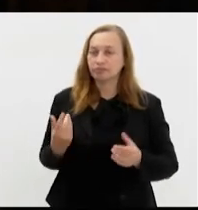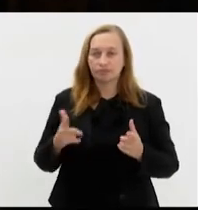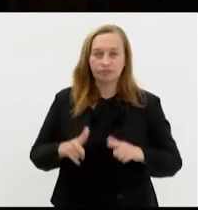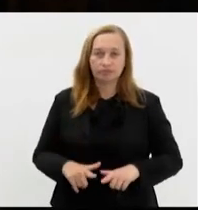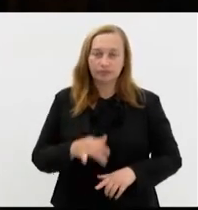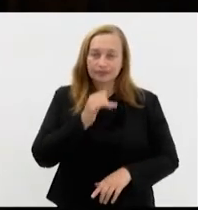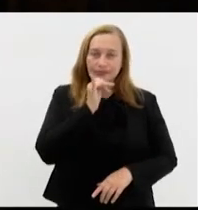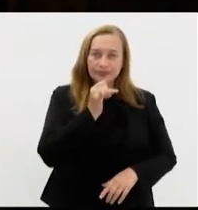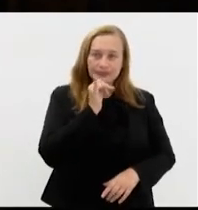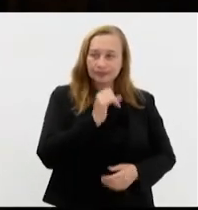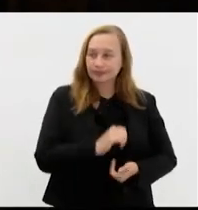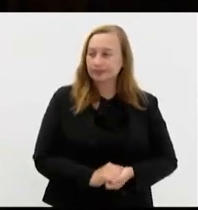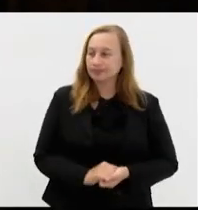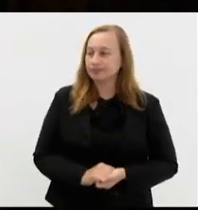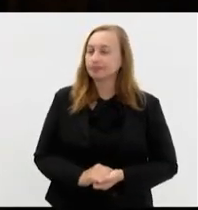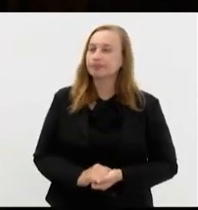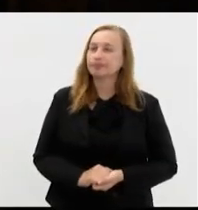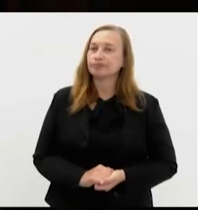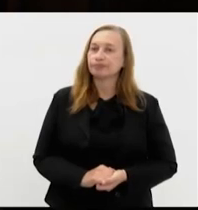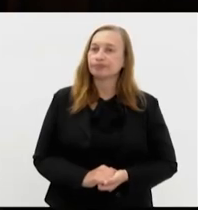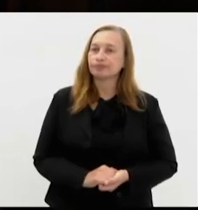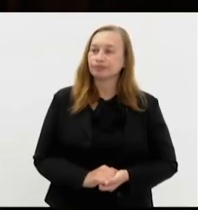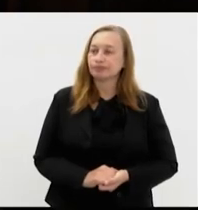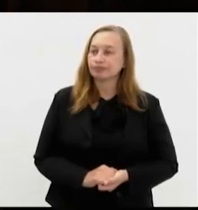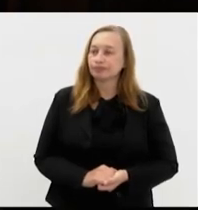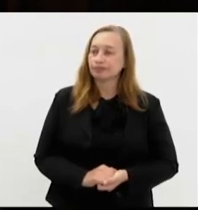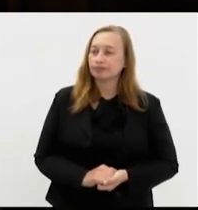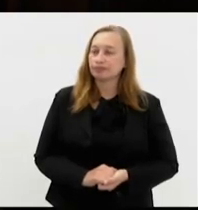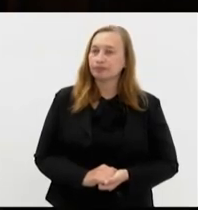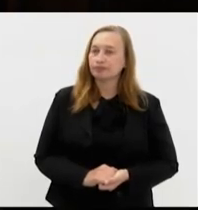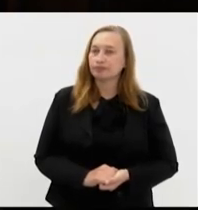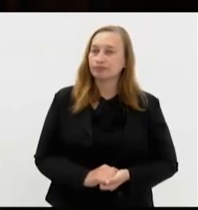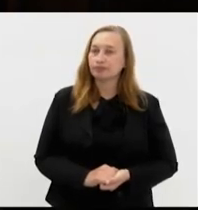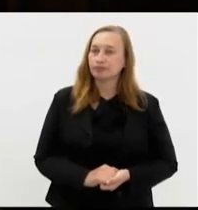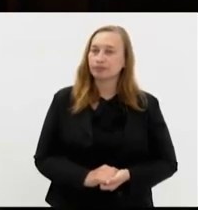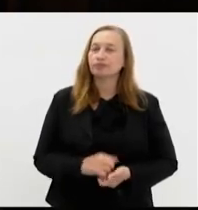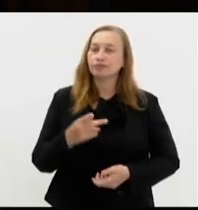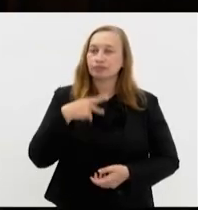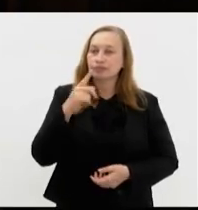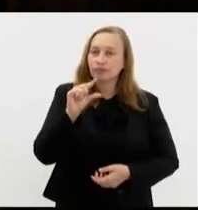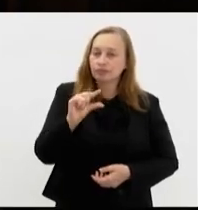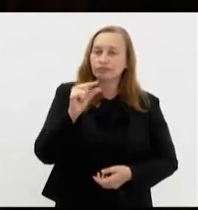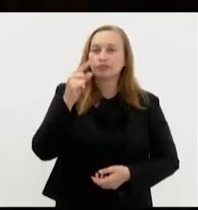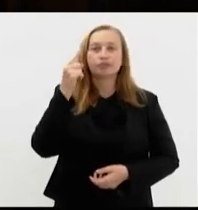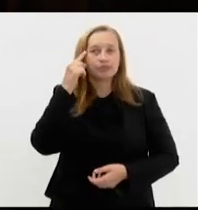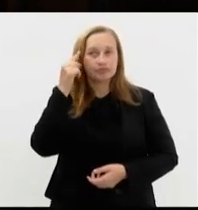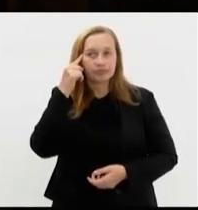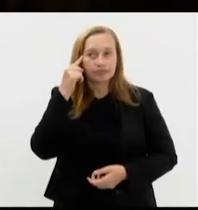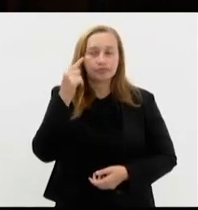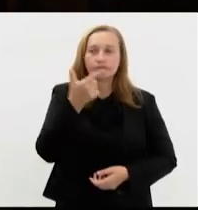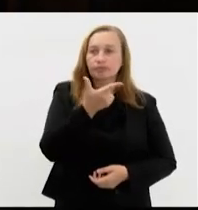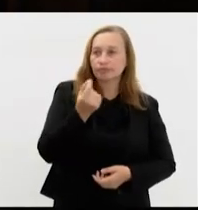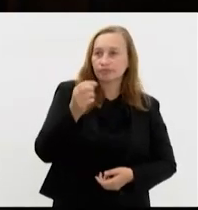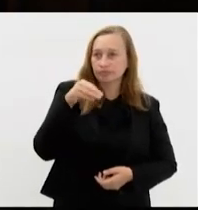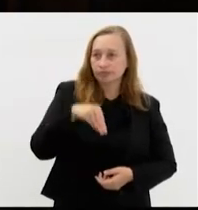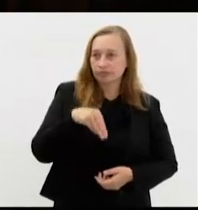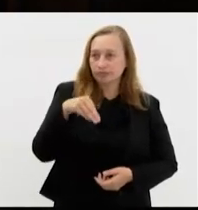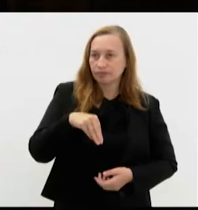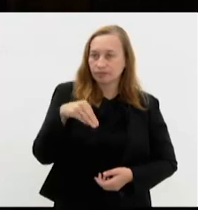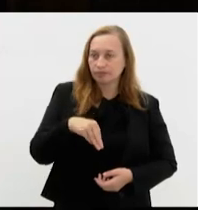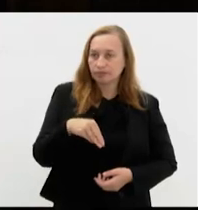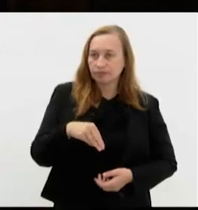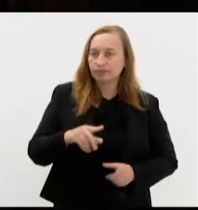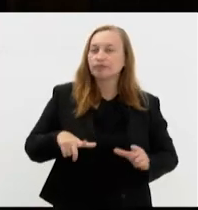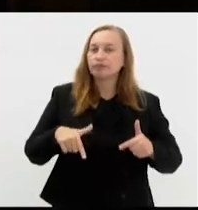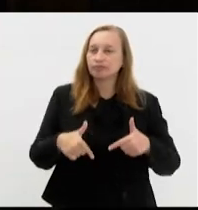é por meio da Justiça Eleitoral que eu consigo falar um pouco daquilo que eu penso nesses 20 minutos sobre esse